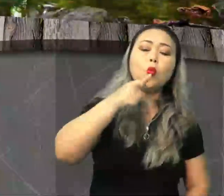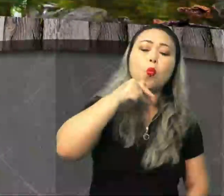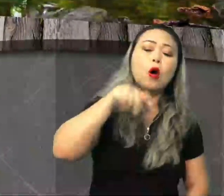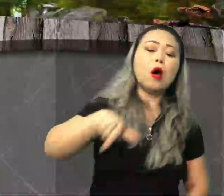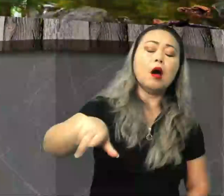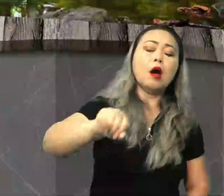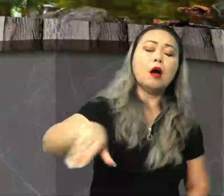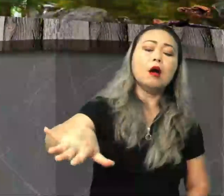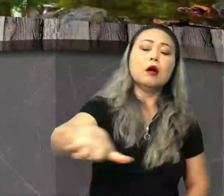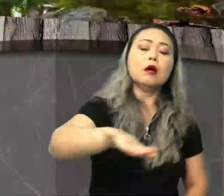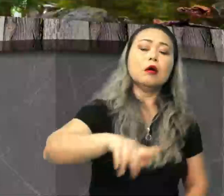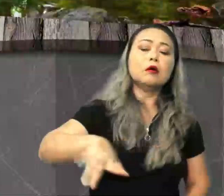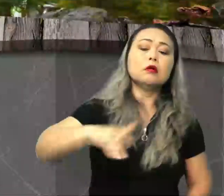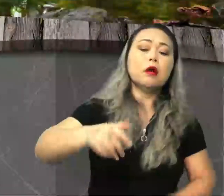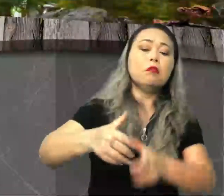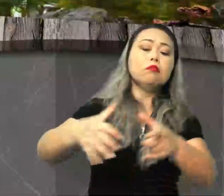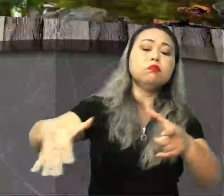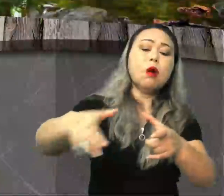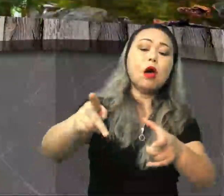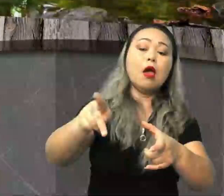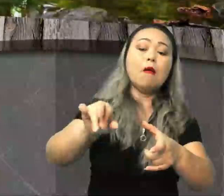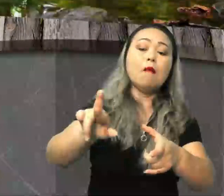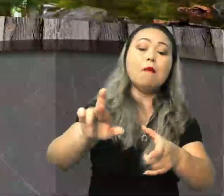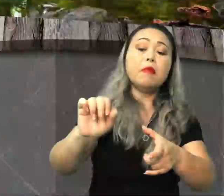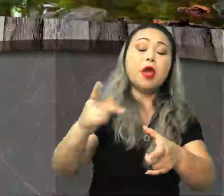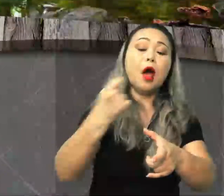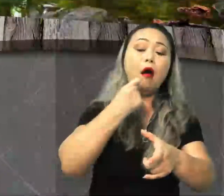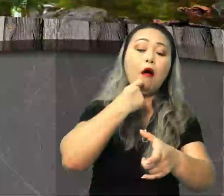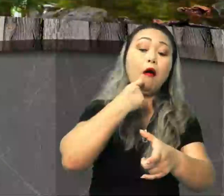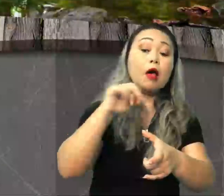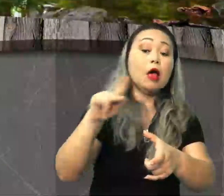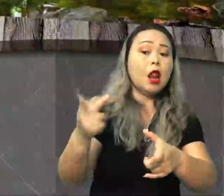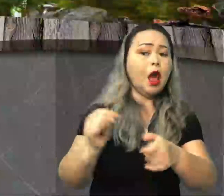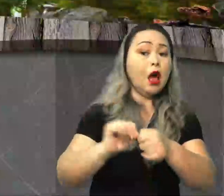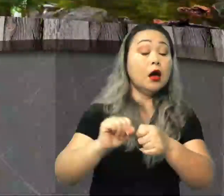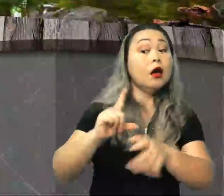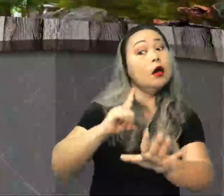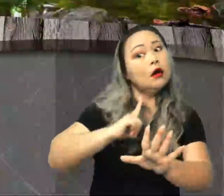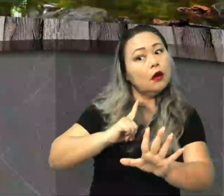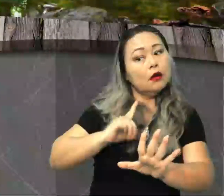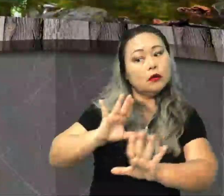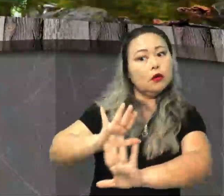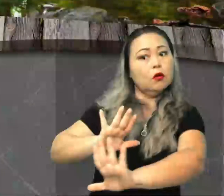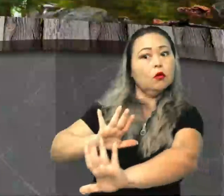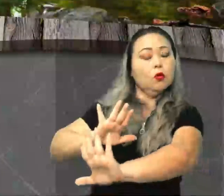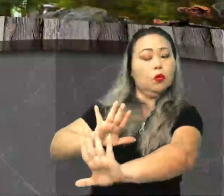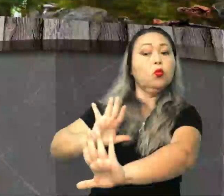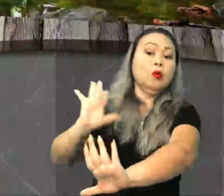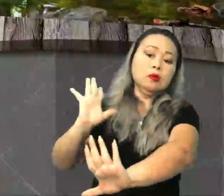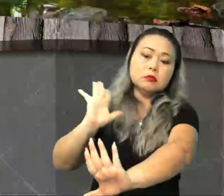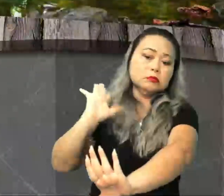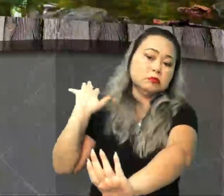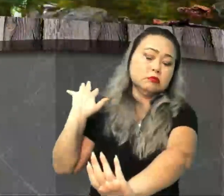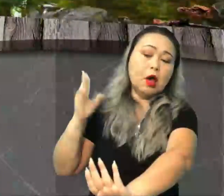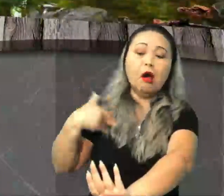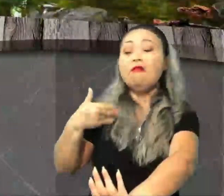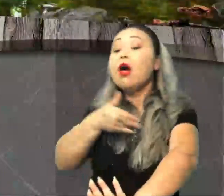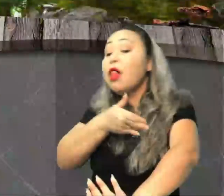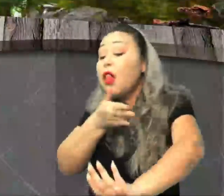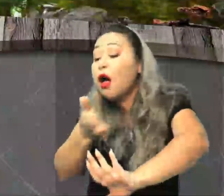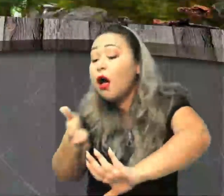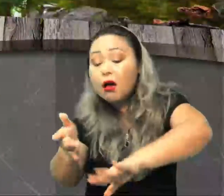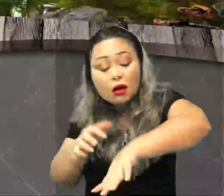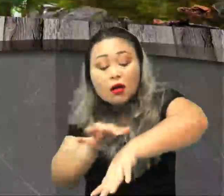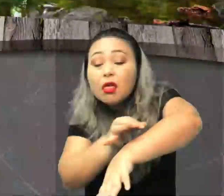tem uma grande quantidade, uma grande população de piranhas. Óbvio, você tem que se precaver nas suas ações, né? Não vai